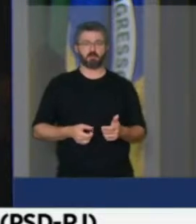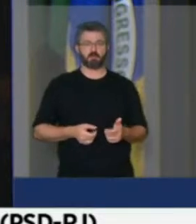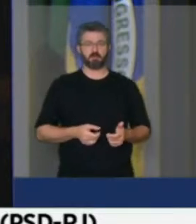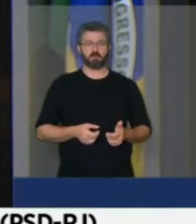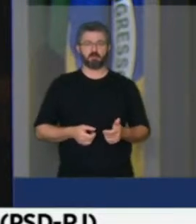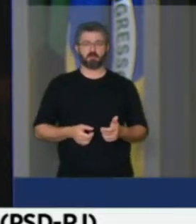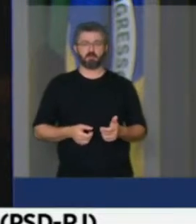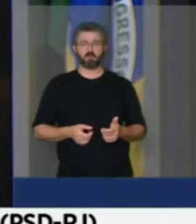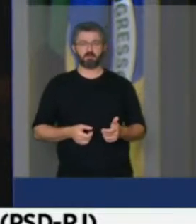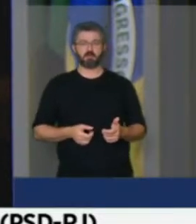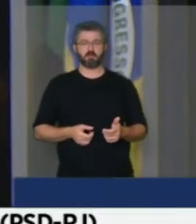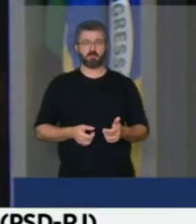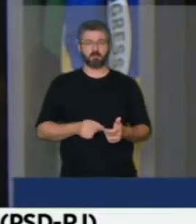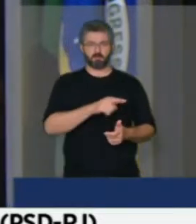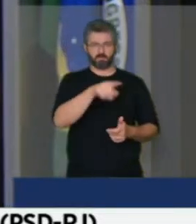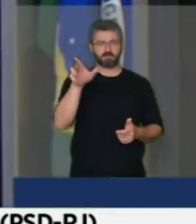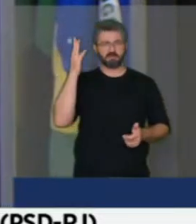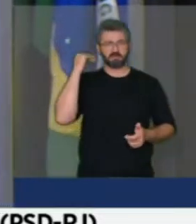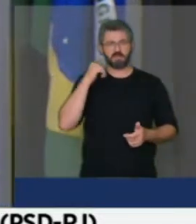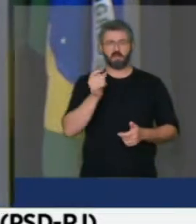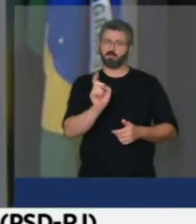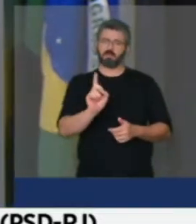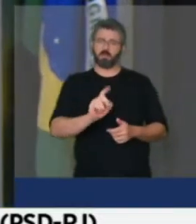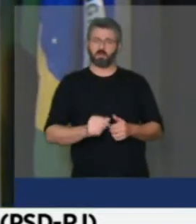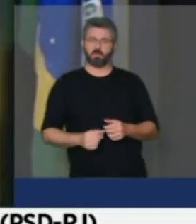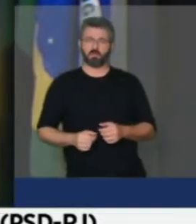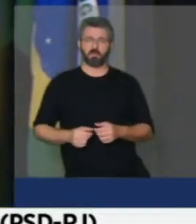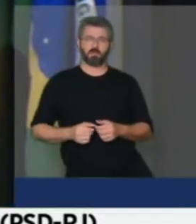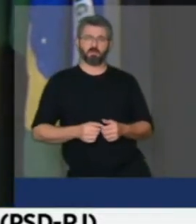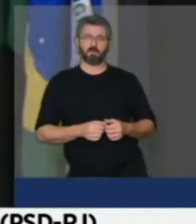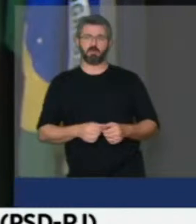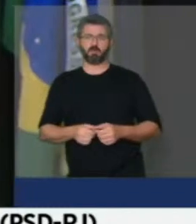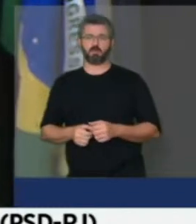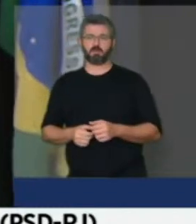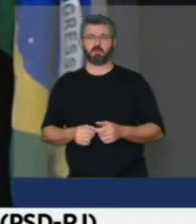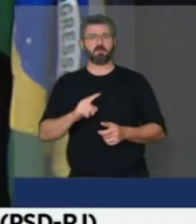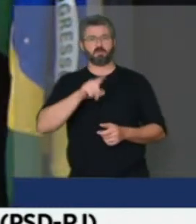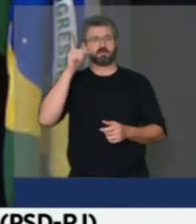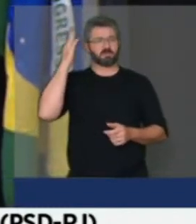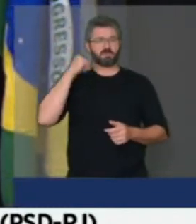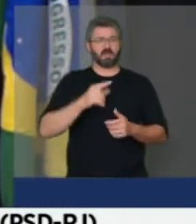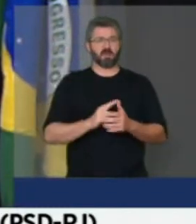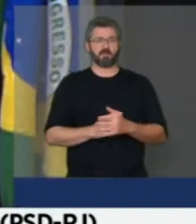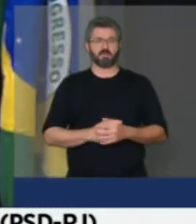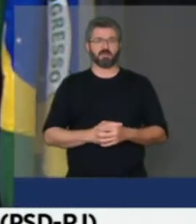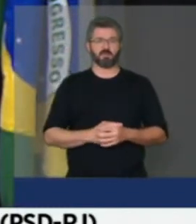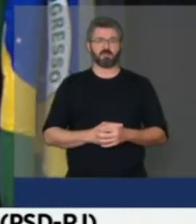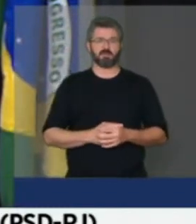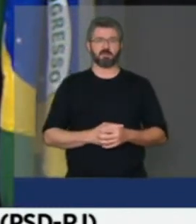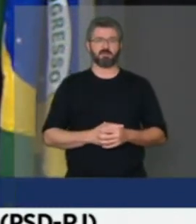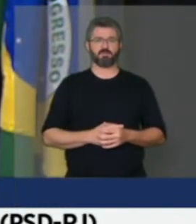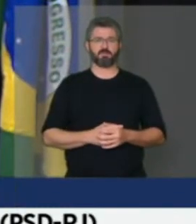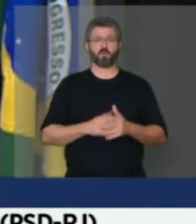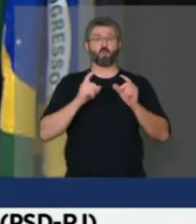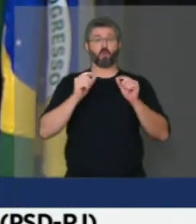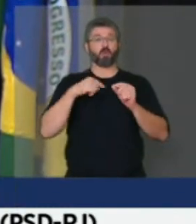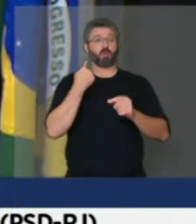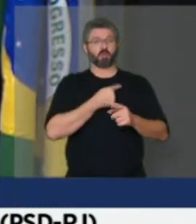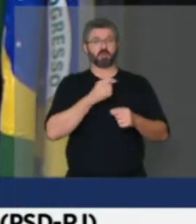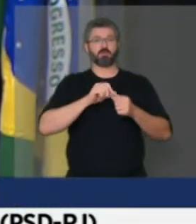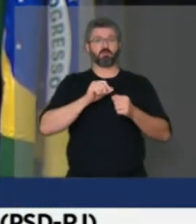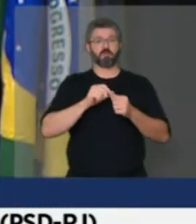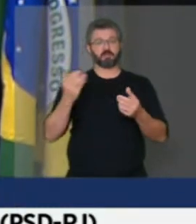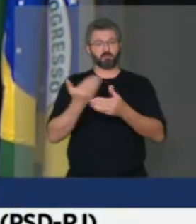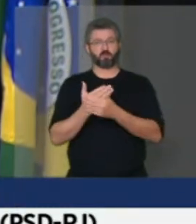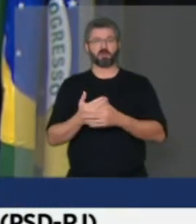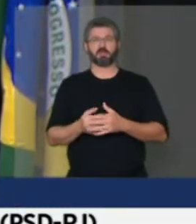Os senhores sabem disso? Não sabem. Os senhores não sabem disso. Os senhores e as senhoras não sabem disso. Os senhores e as senhoras não sabem o que nós estamos fazendo lá no